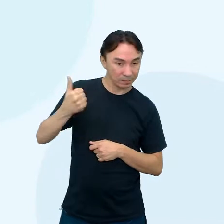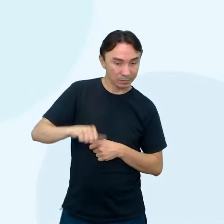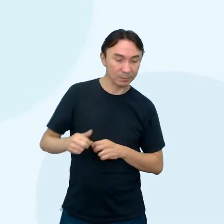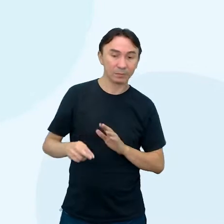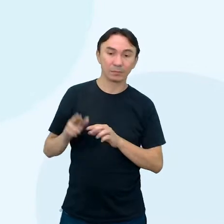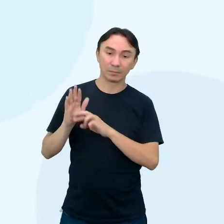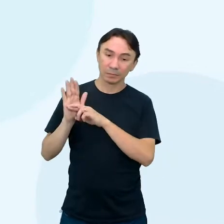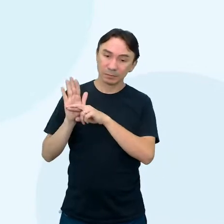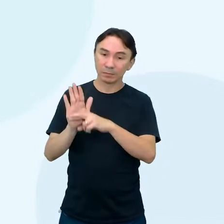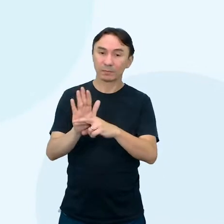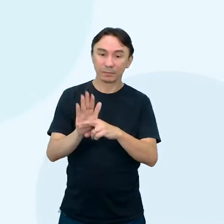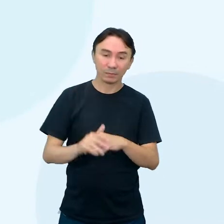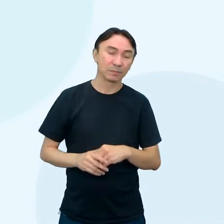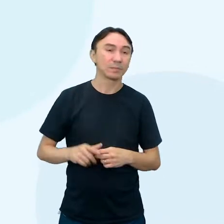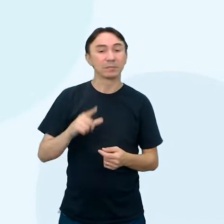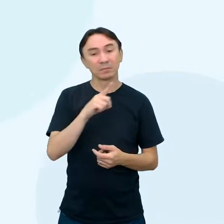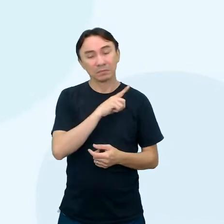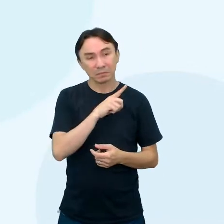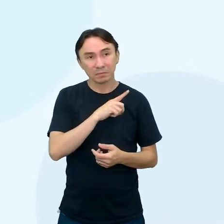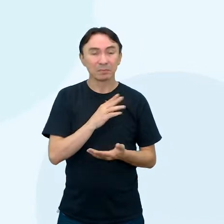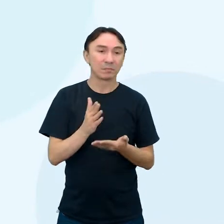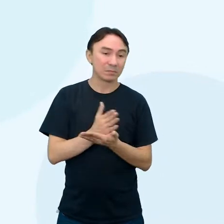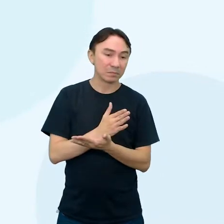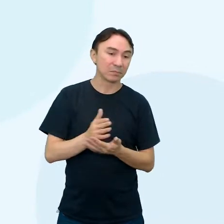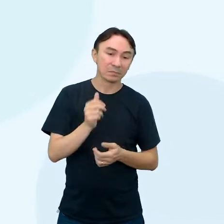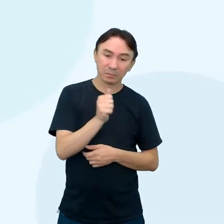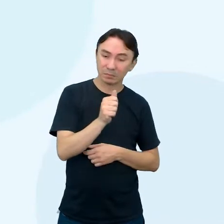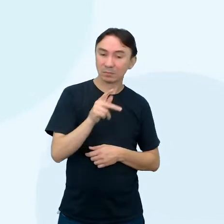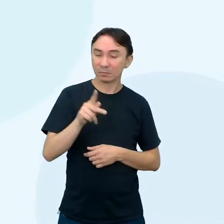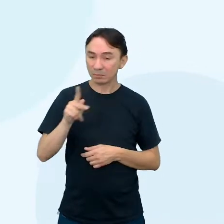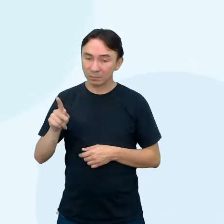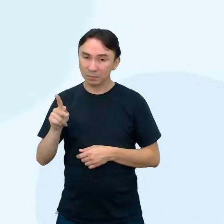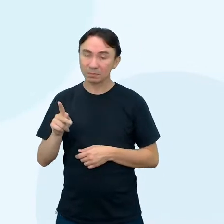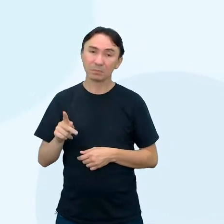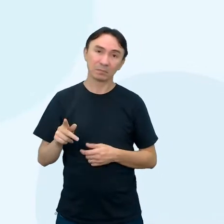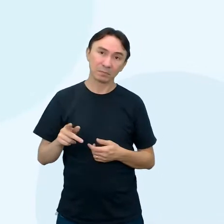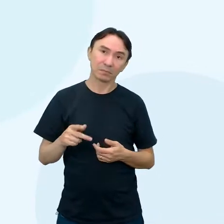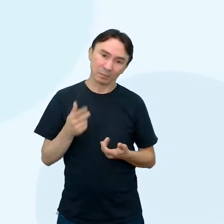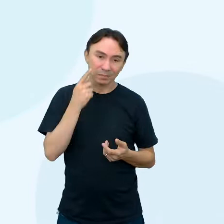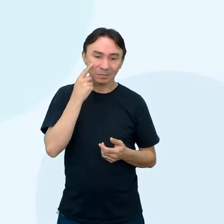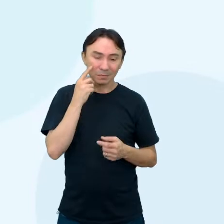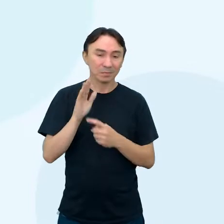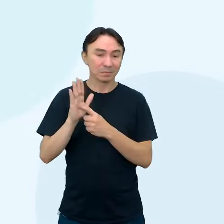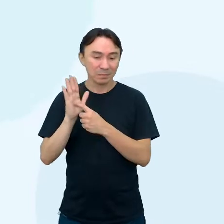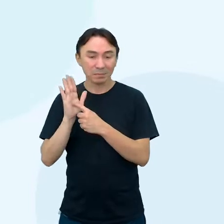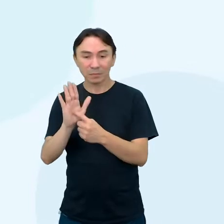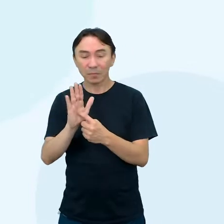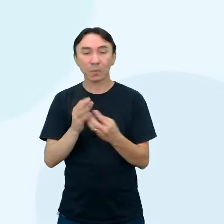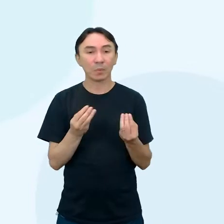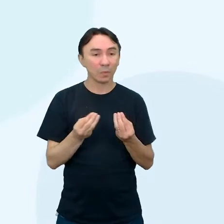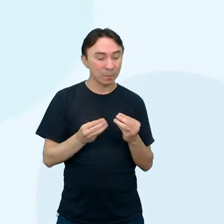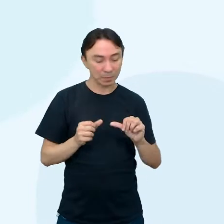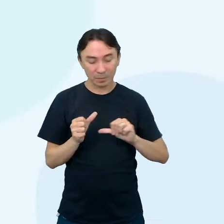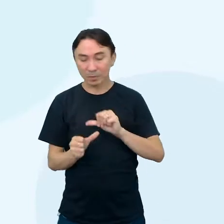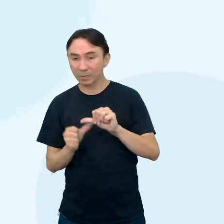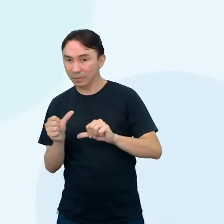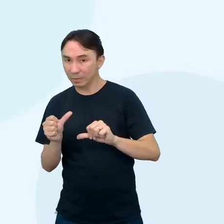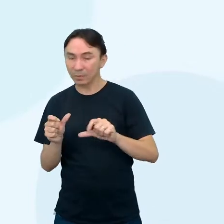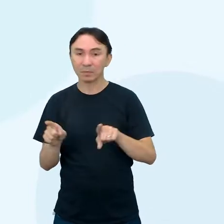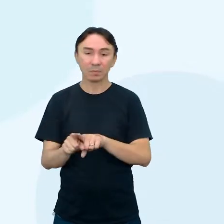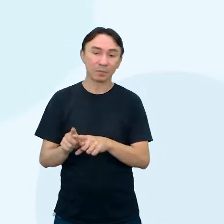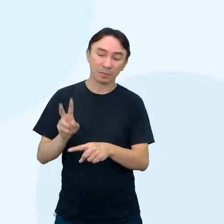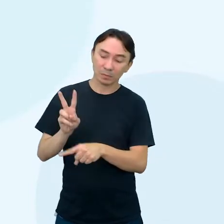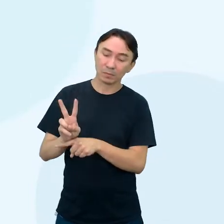o uso do dispositivo e aplicativos digitais específicos as transformações e conservações em sistemas